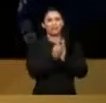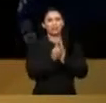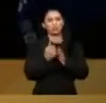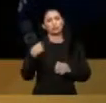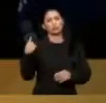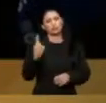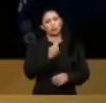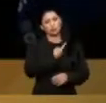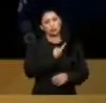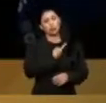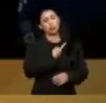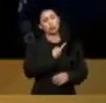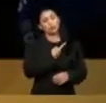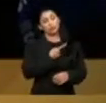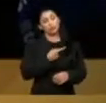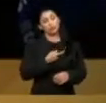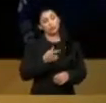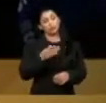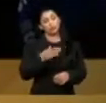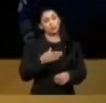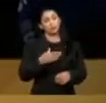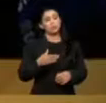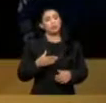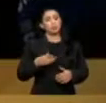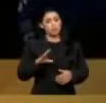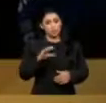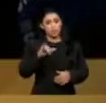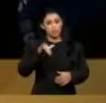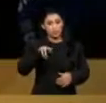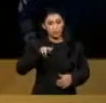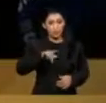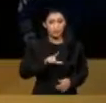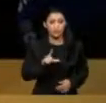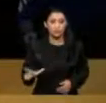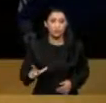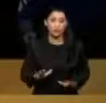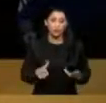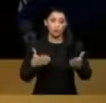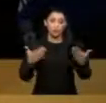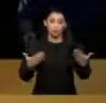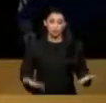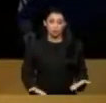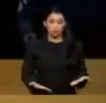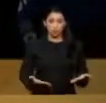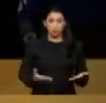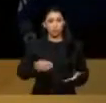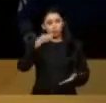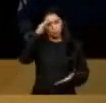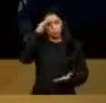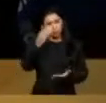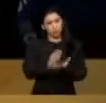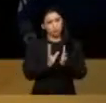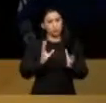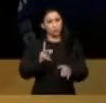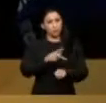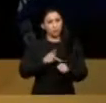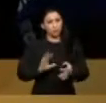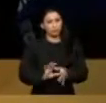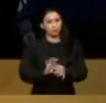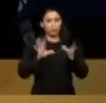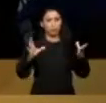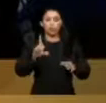civilizatório. Em razão da missão constitucional de defesa da ordem jurídica, do regime democrático e dos direitos